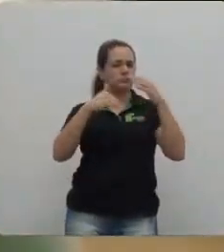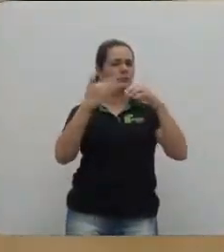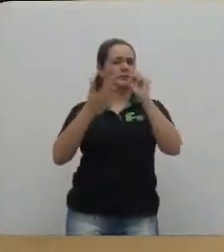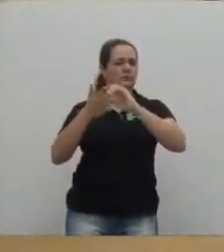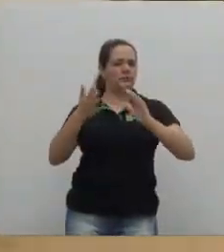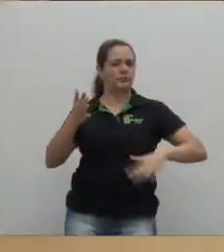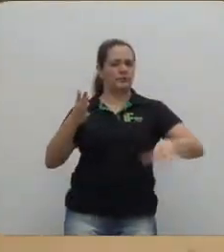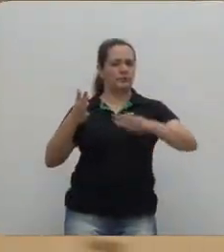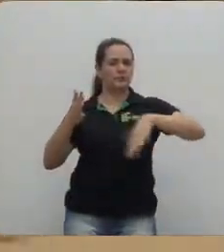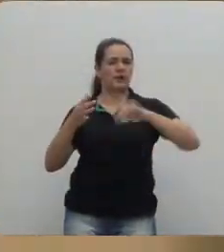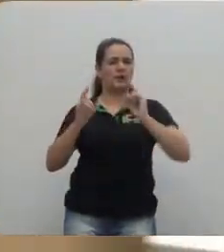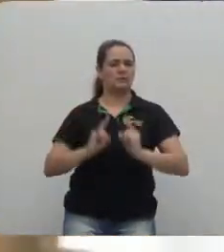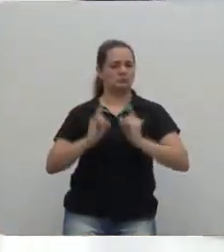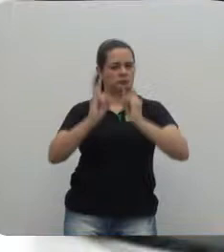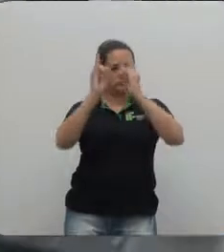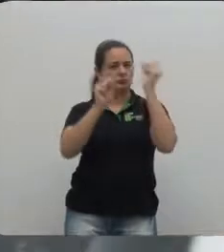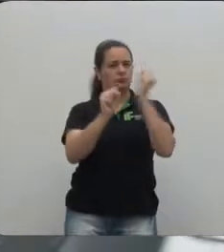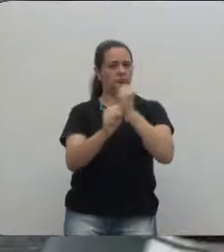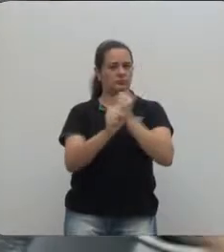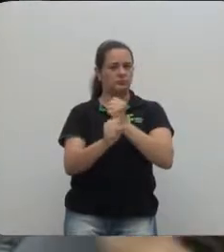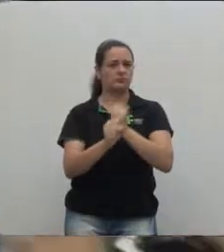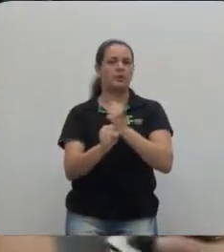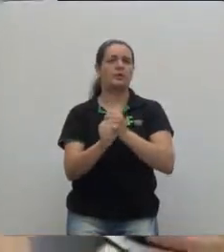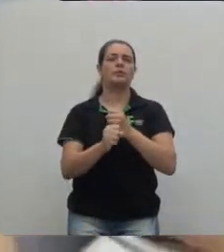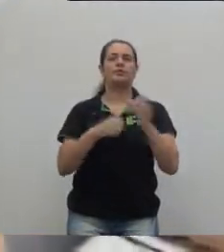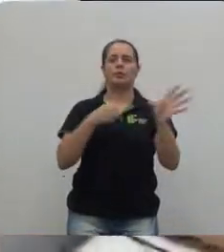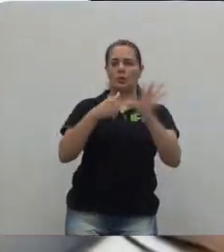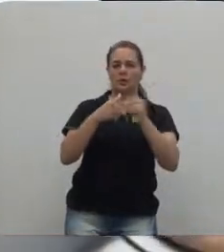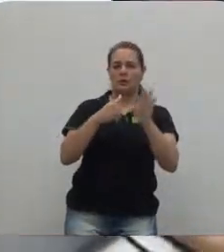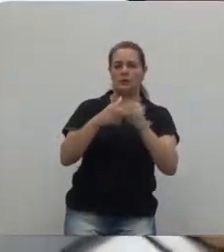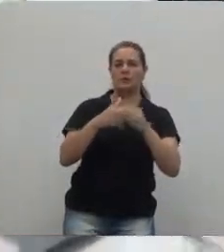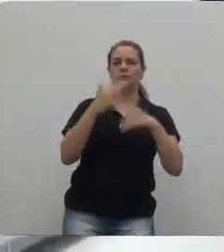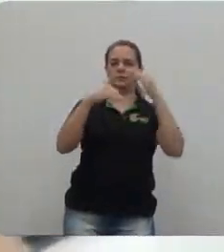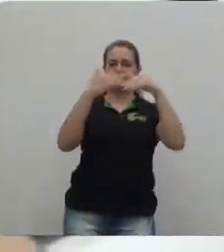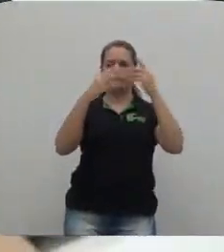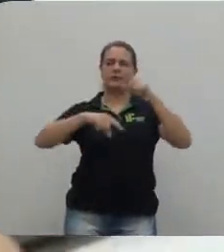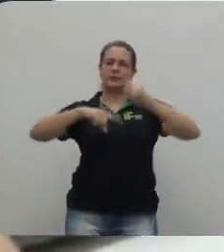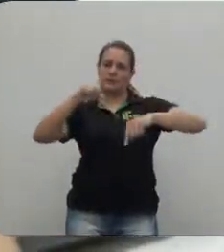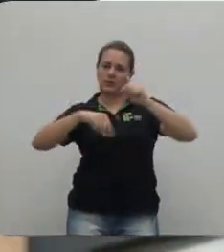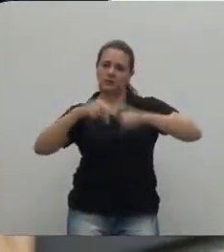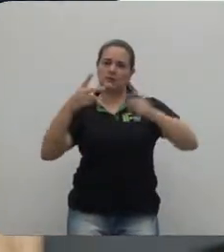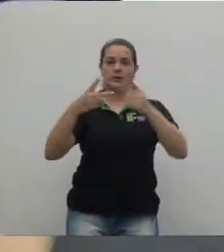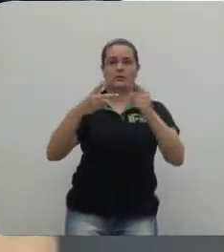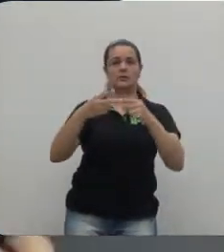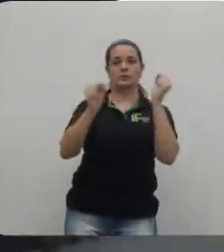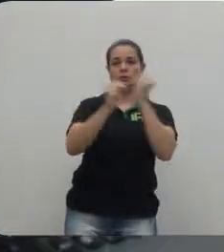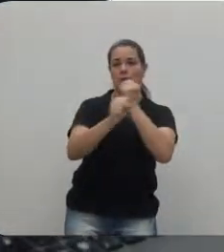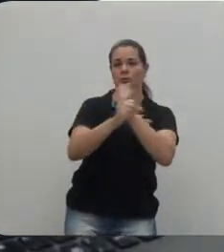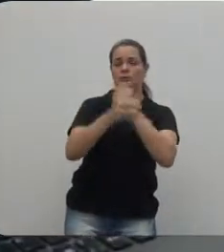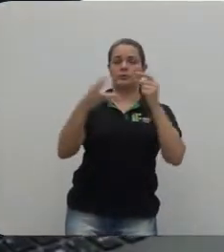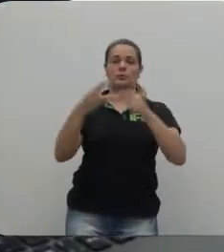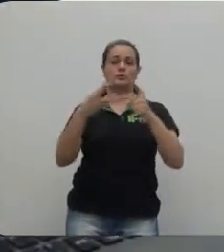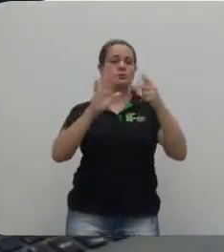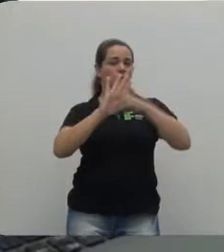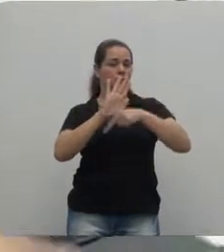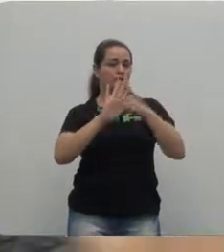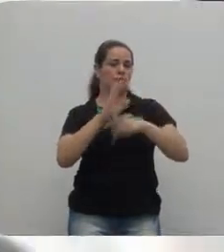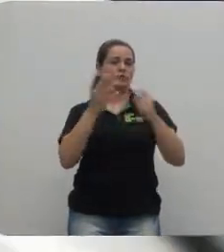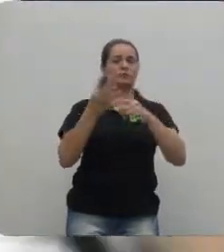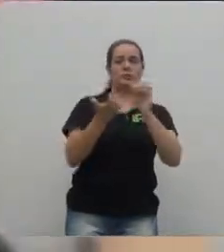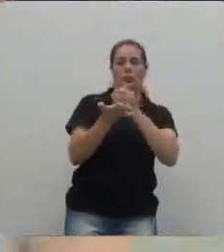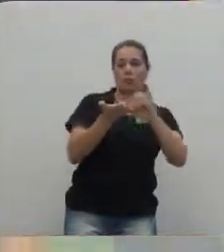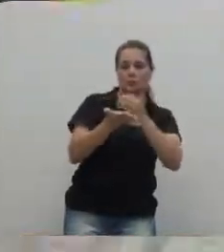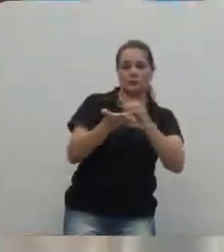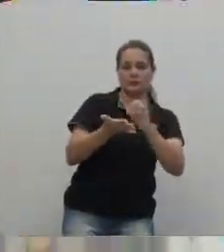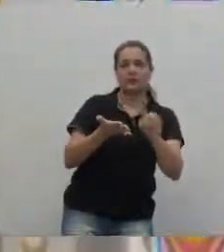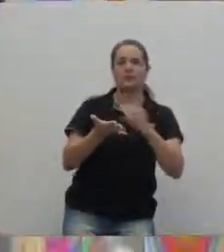atividades do técnico edificações, adquirindo conhecimento na área de materiais, construções, projetos, orçamentos